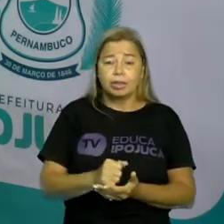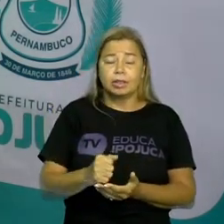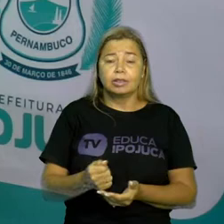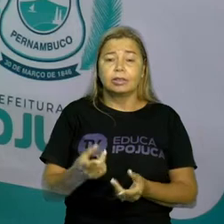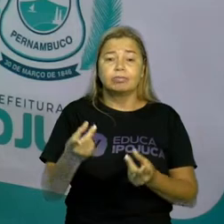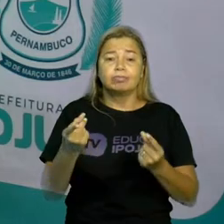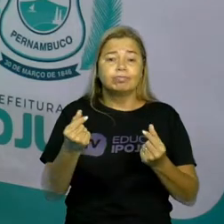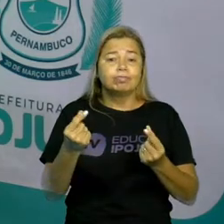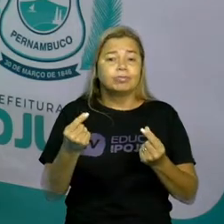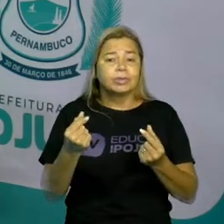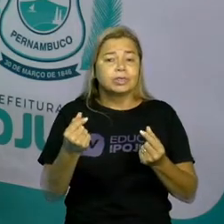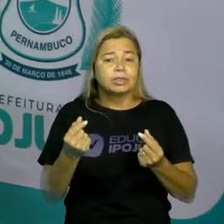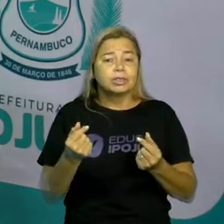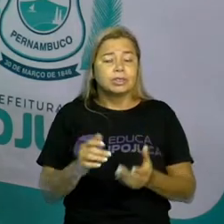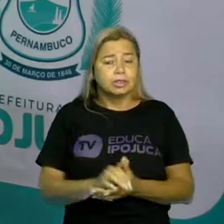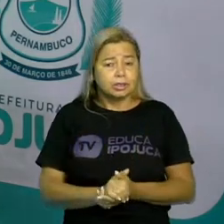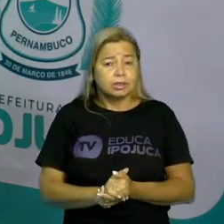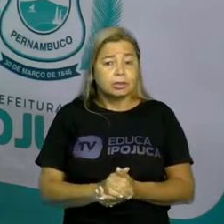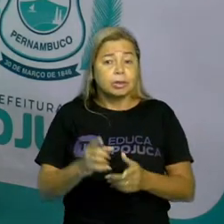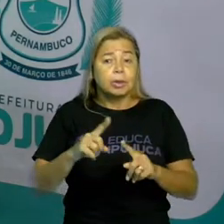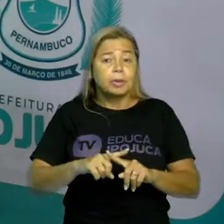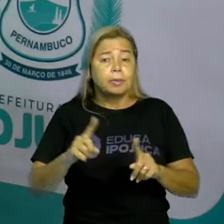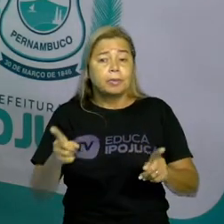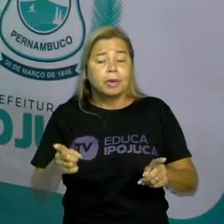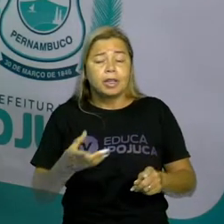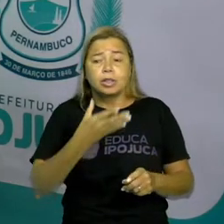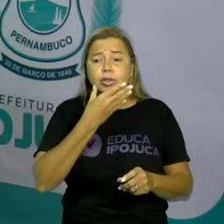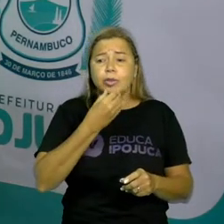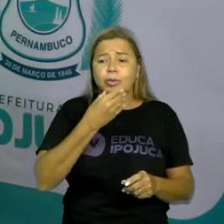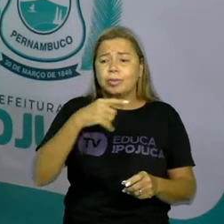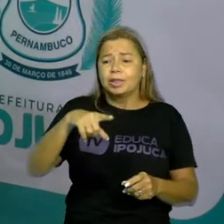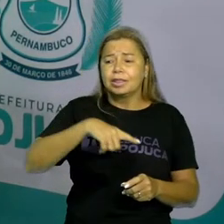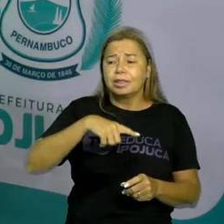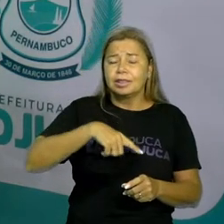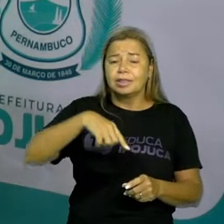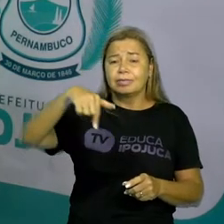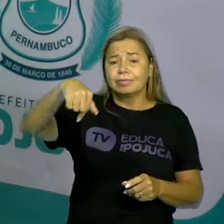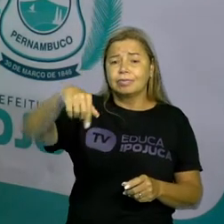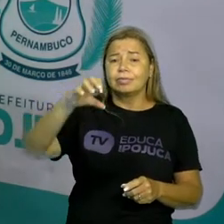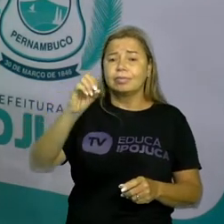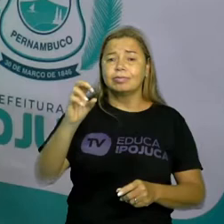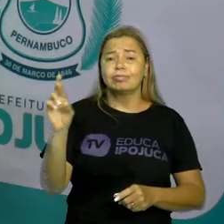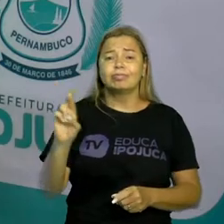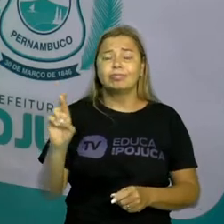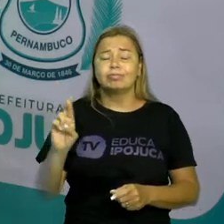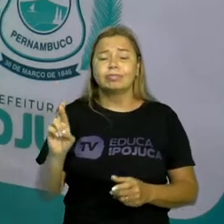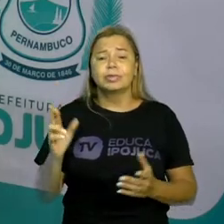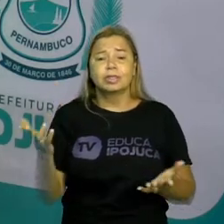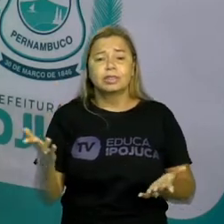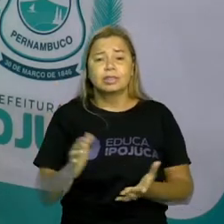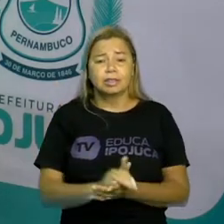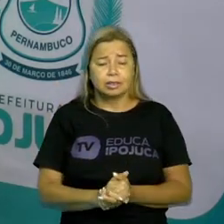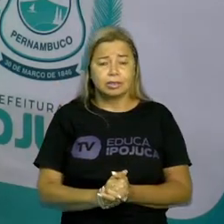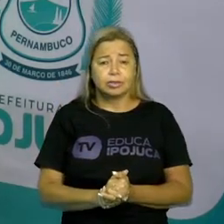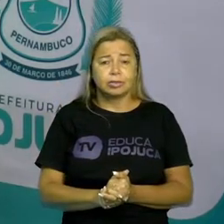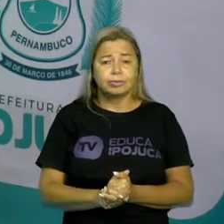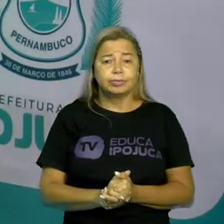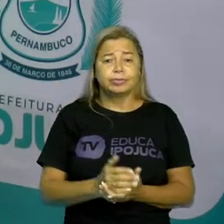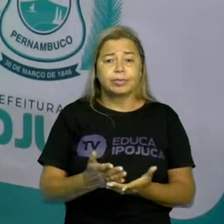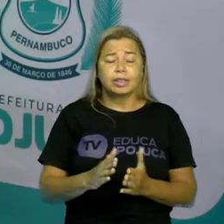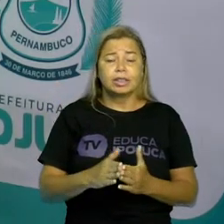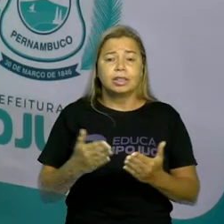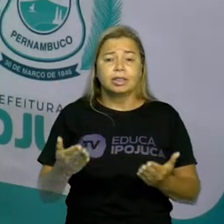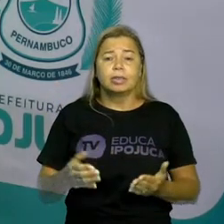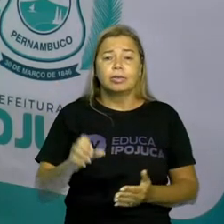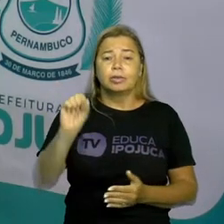vai tirar o valor que ele já tem. Qual é o valor que ele já tem? Ele tem R$ 70 reais. Então eu coloquei